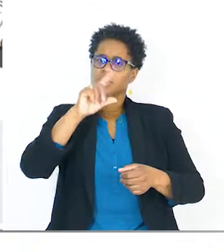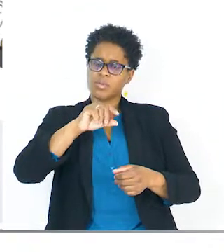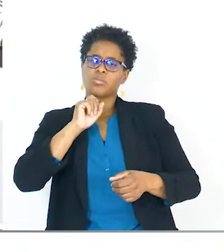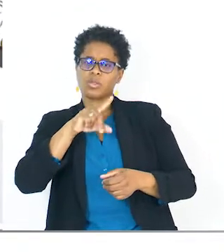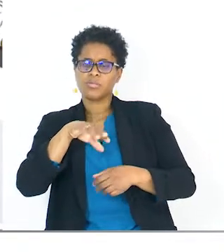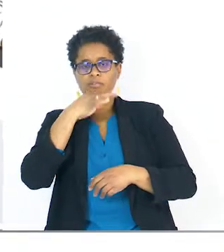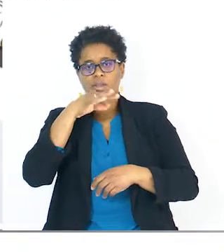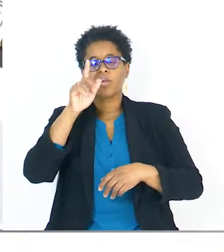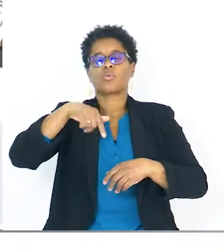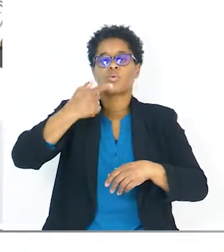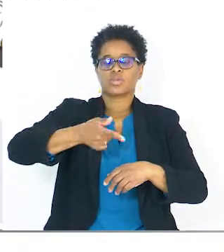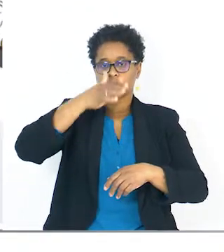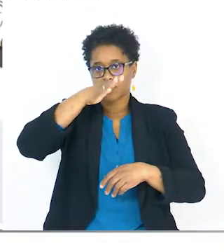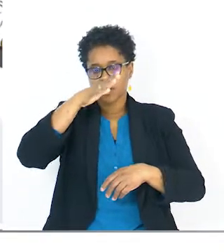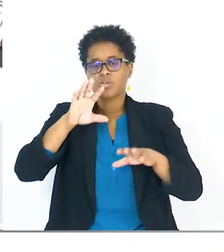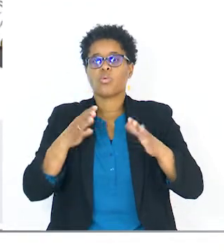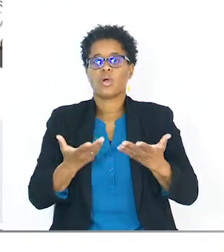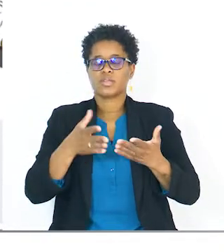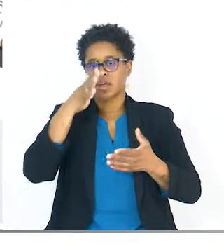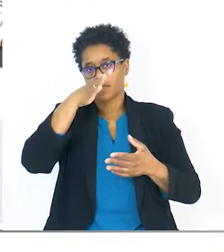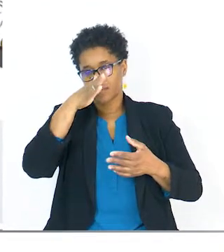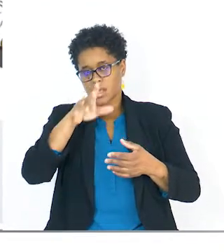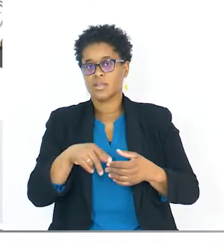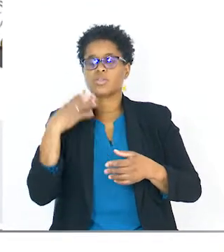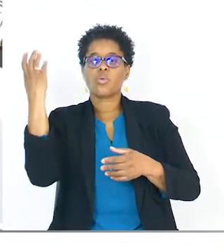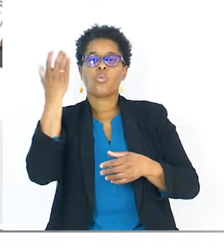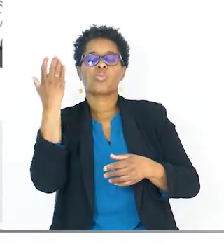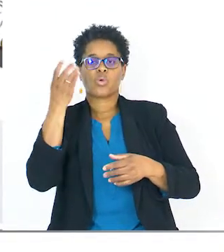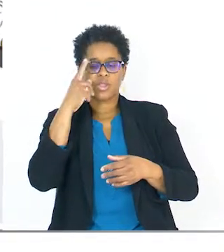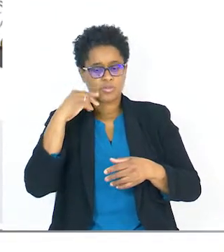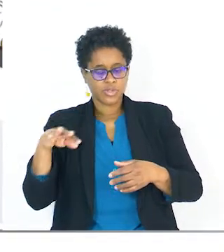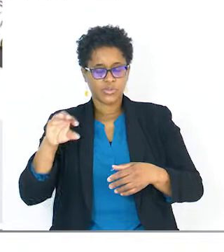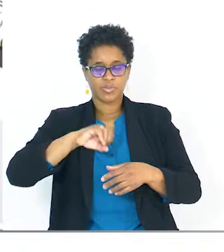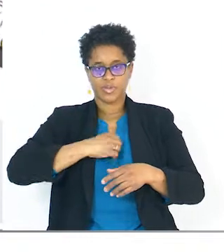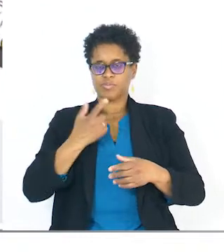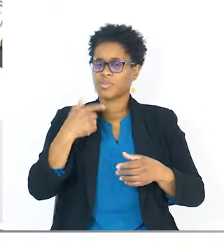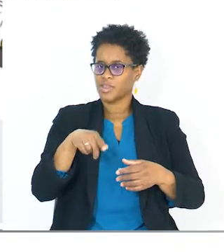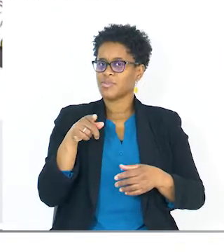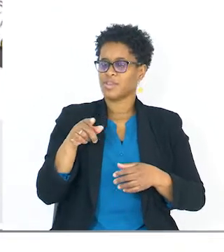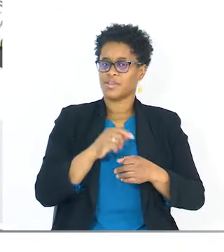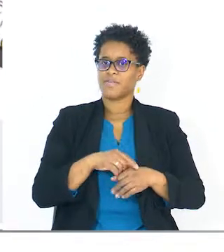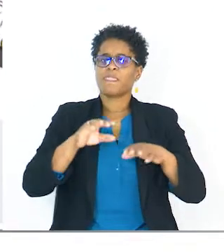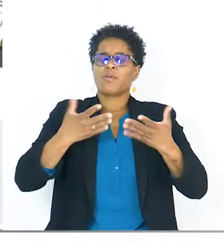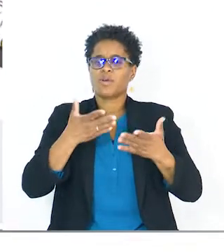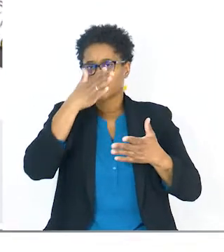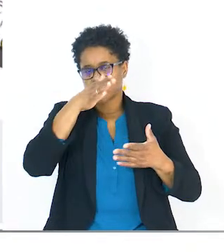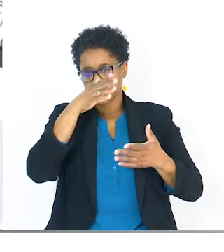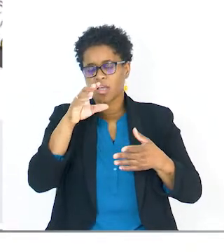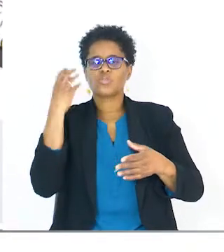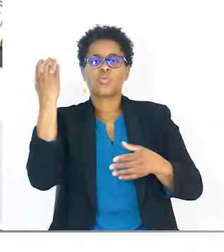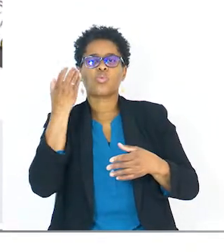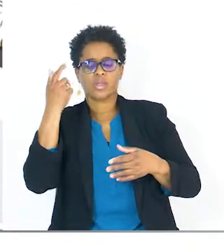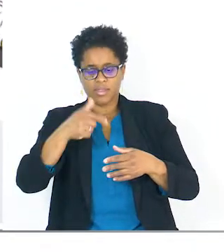outras atividades. Quais? As atividades culturais, meus meninos. Temos aqui, quais são as